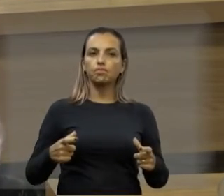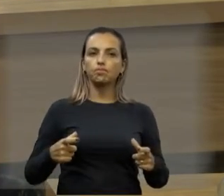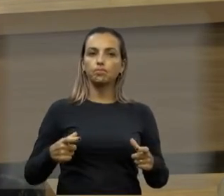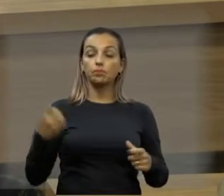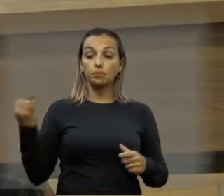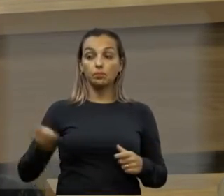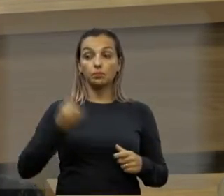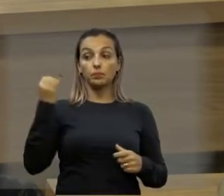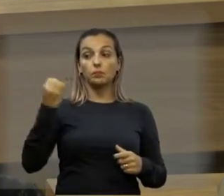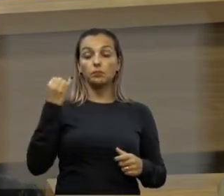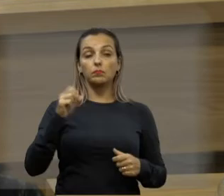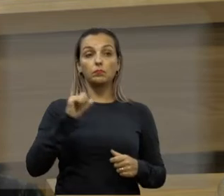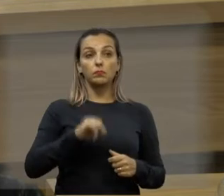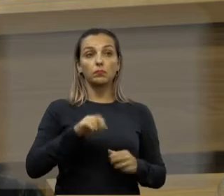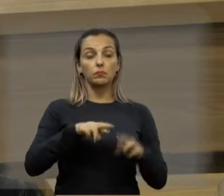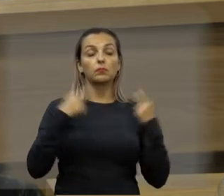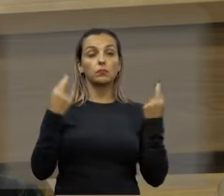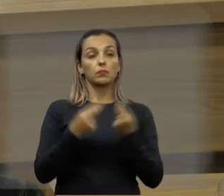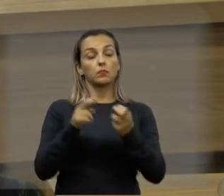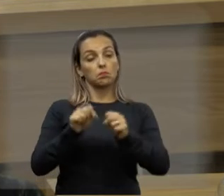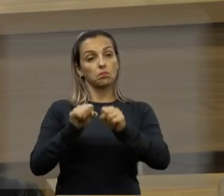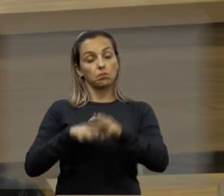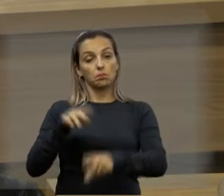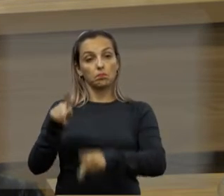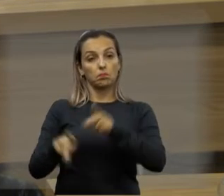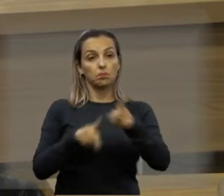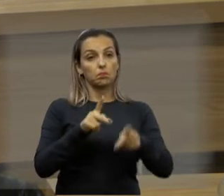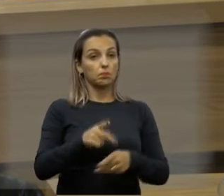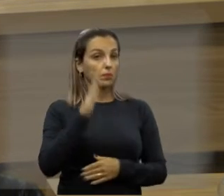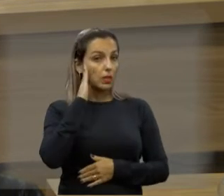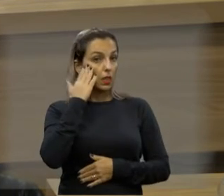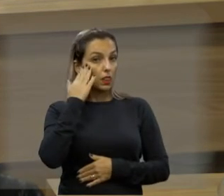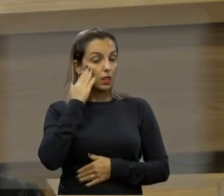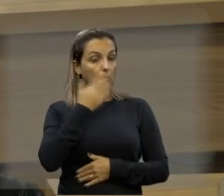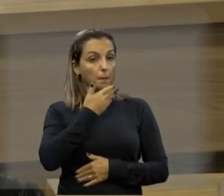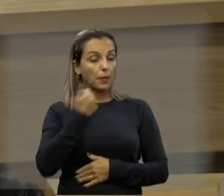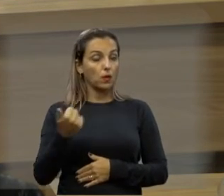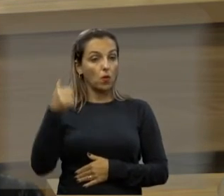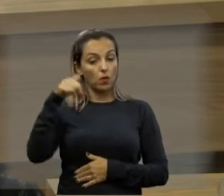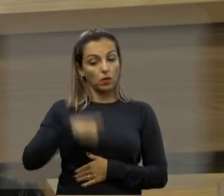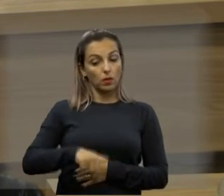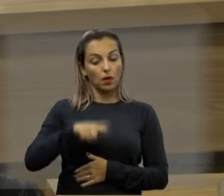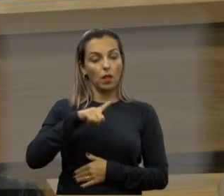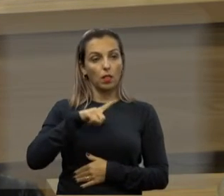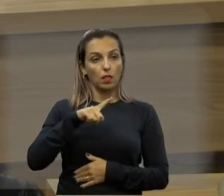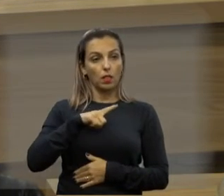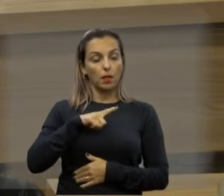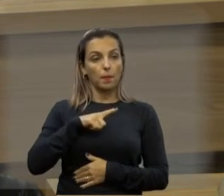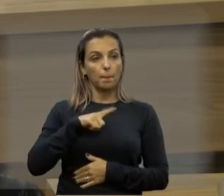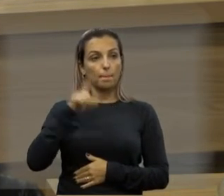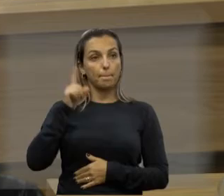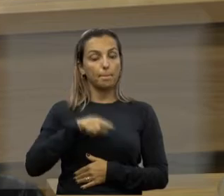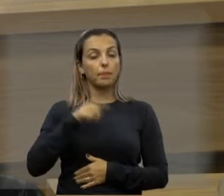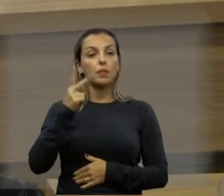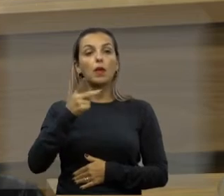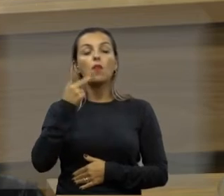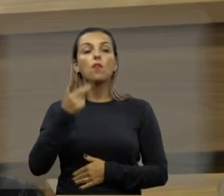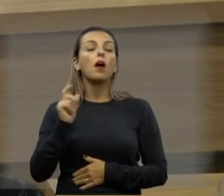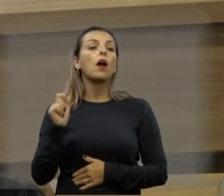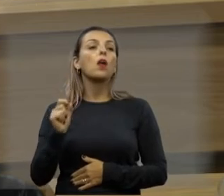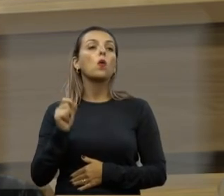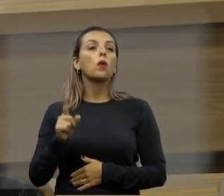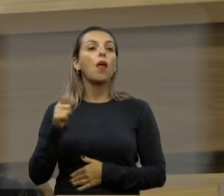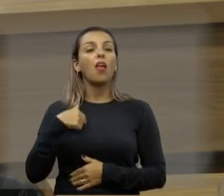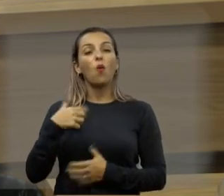com audiência pública para a população que entenda melhor né o que nós estamos fazendo aqui por quê que o que fala aí